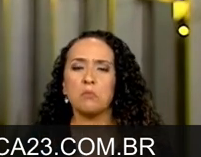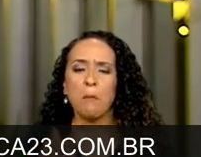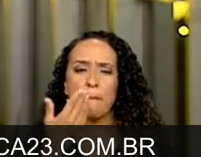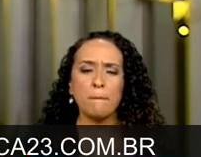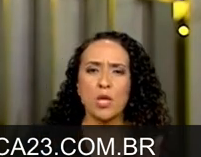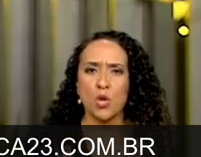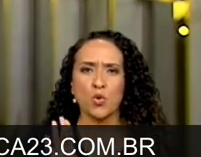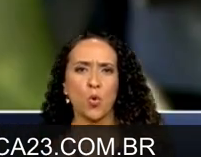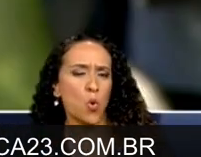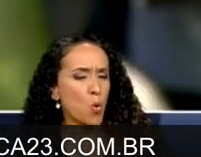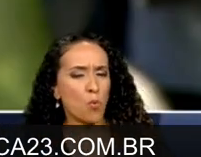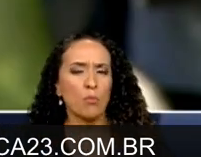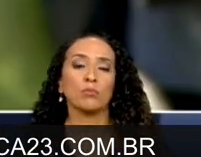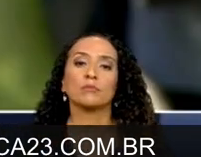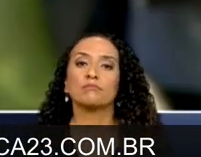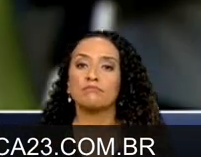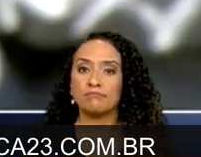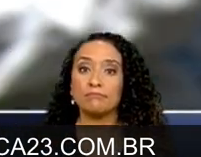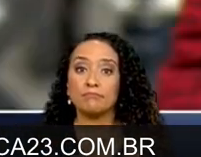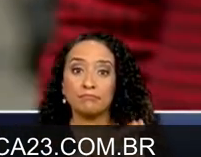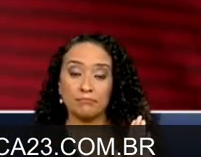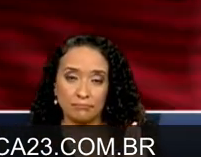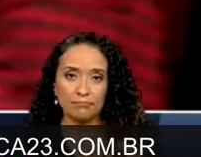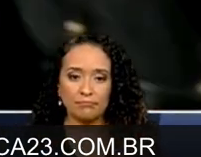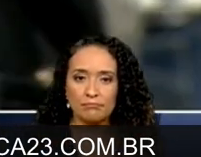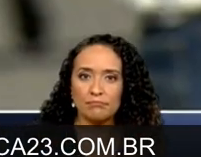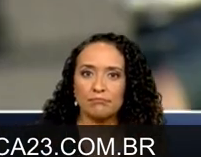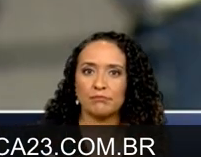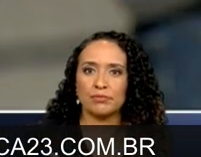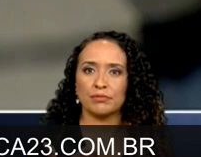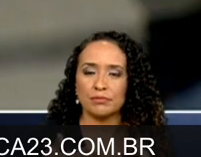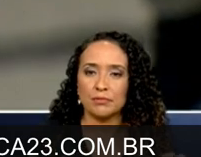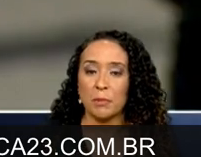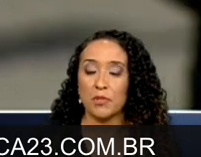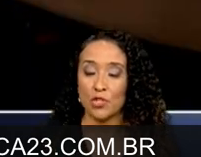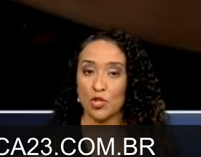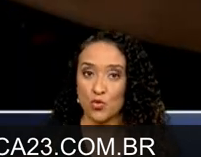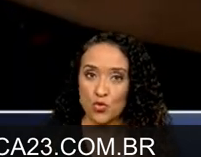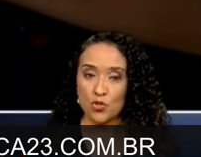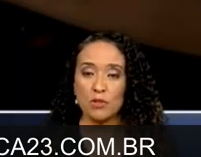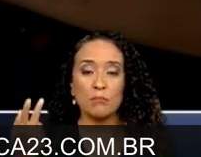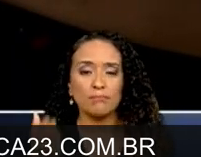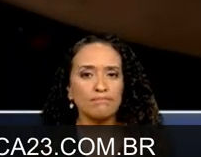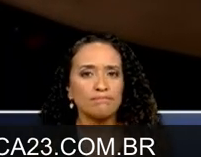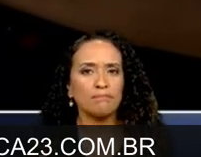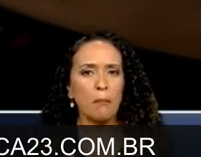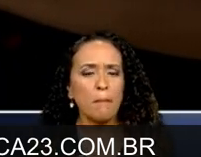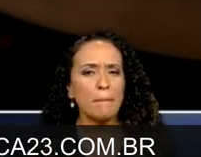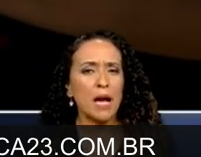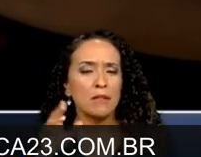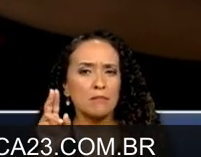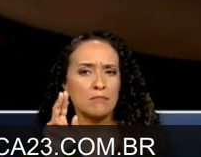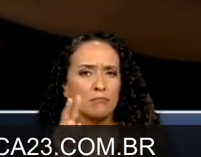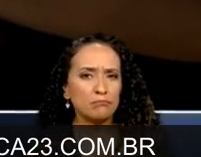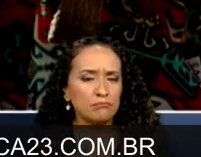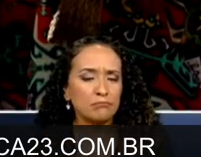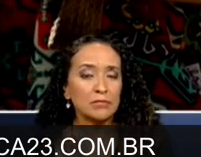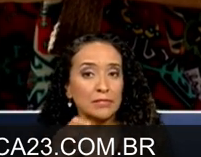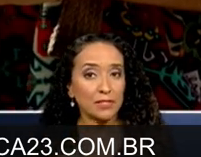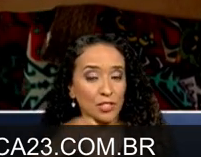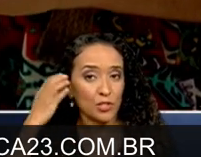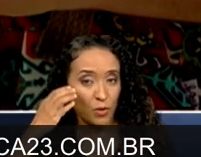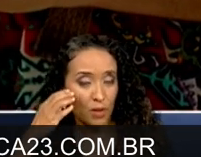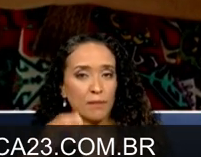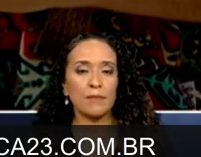perda, roubo ou furto. A ferramenta foi lançada pelo Ministério da Justiça para oferecer mais proteção a quem tem celular.